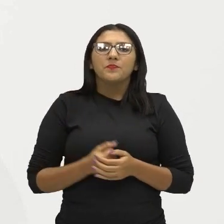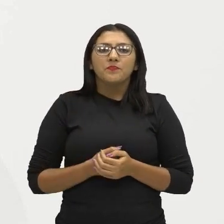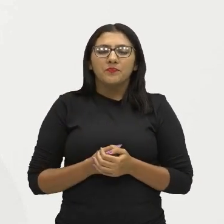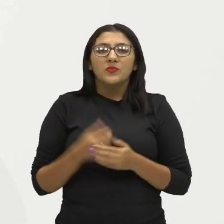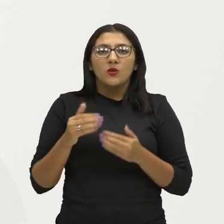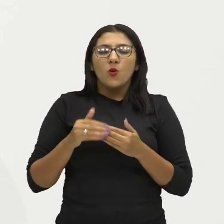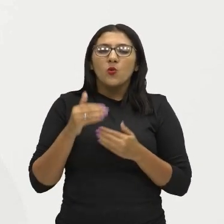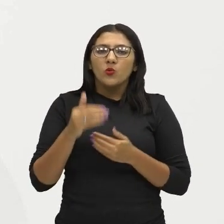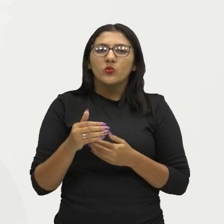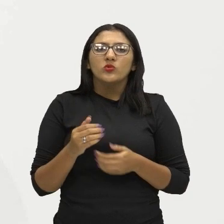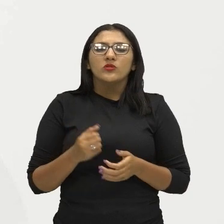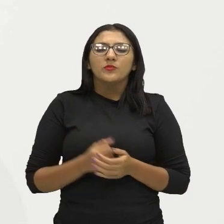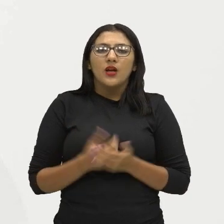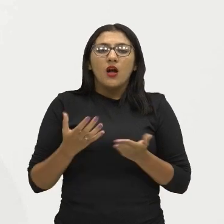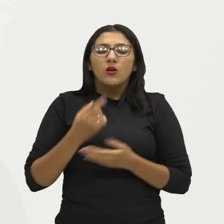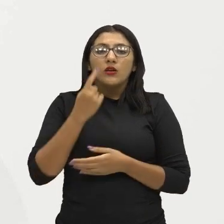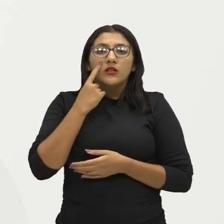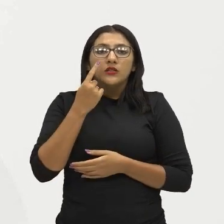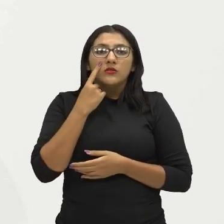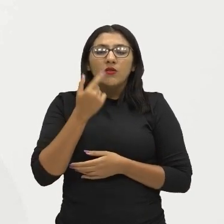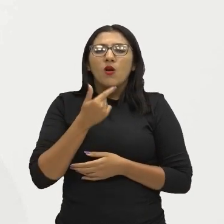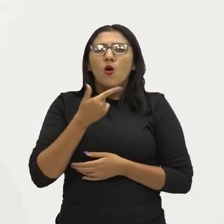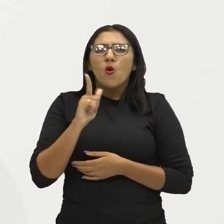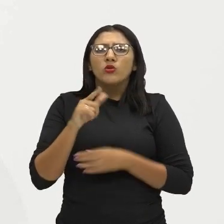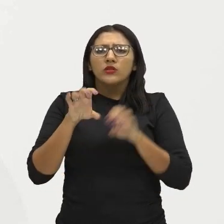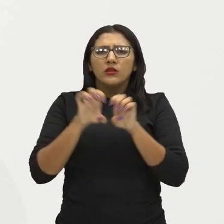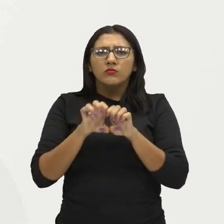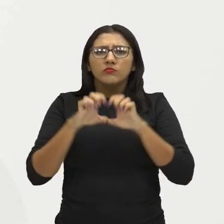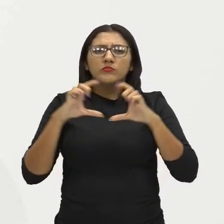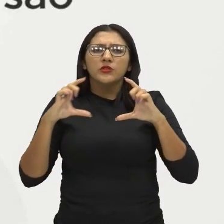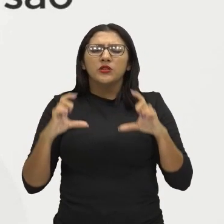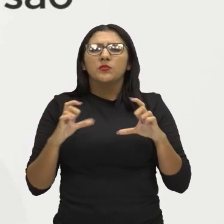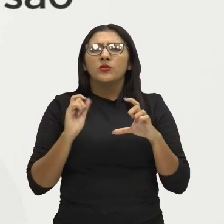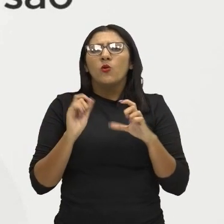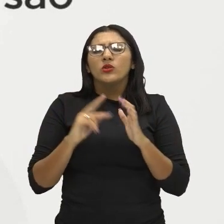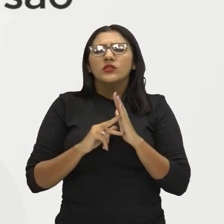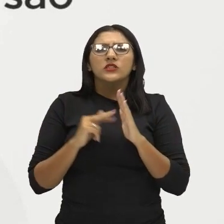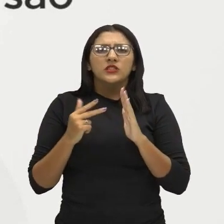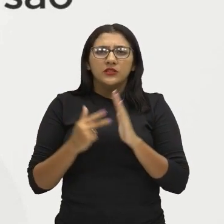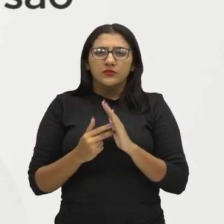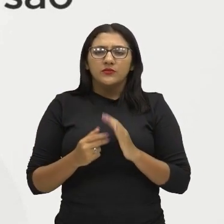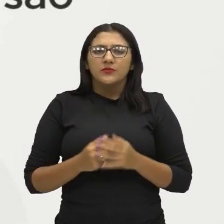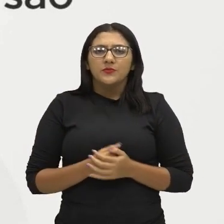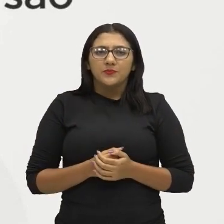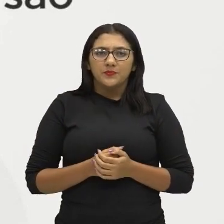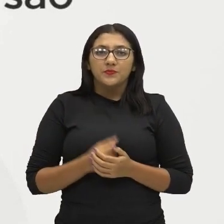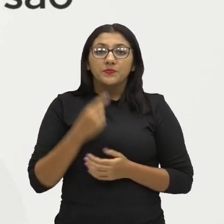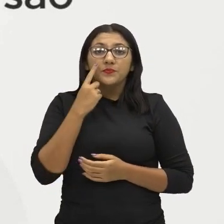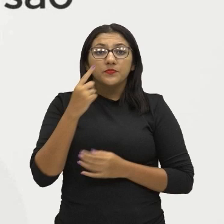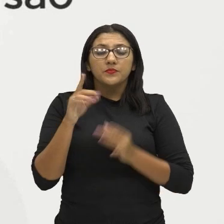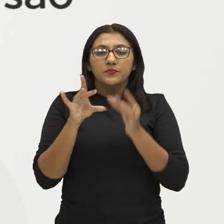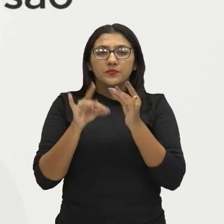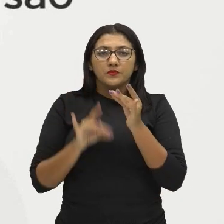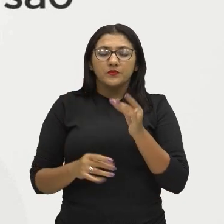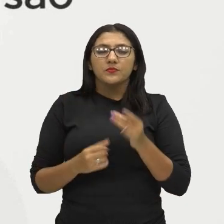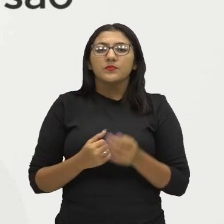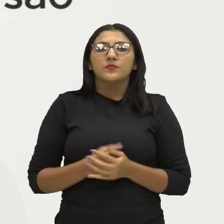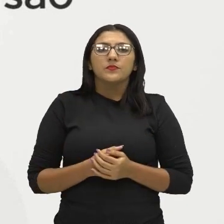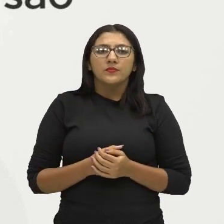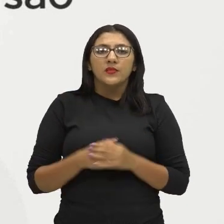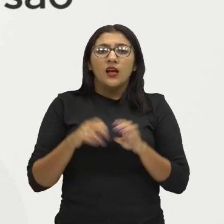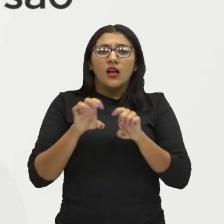Sigamos aí. Então, vamos ver agora o que é uma expressão algébrica. Definição: as